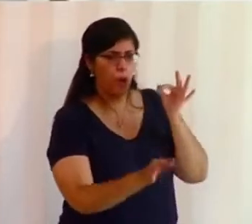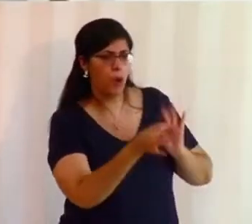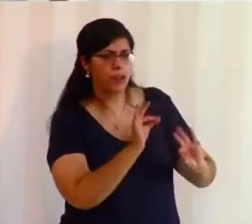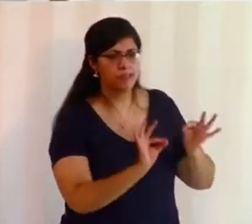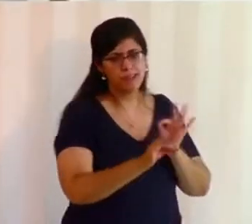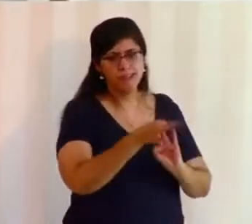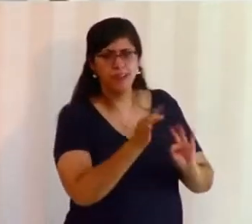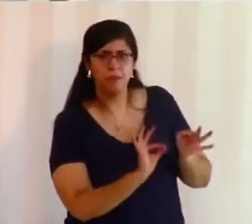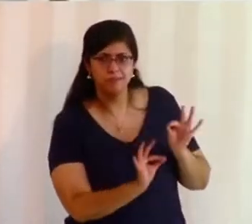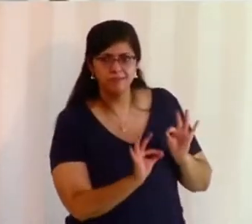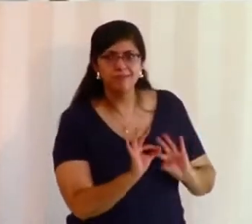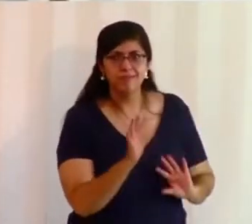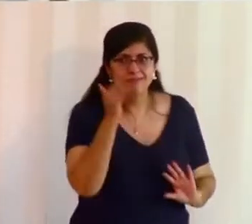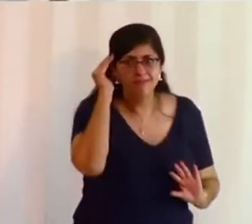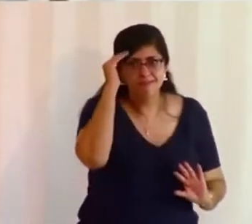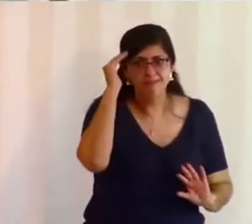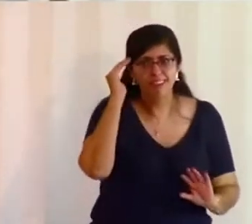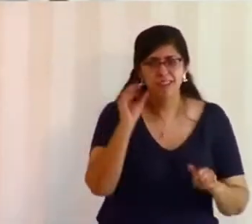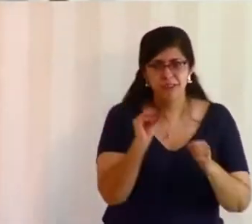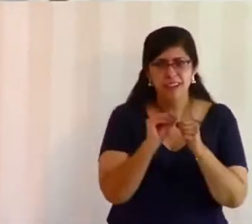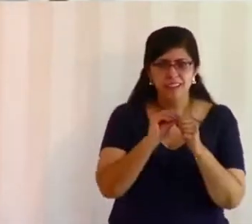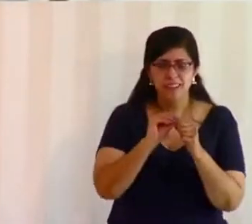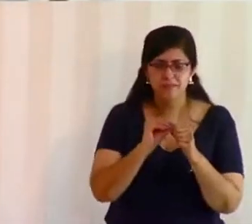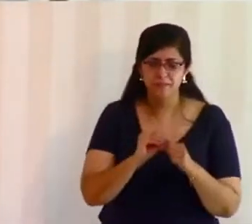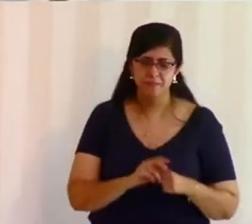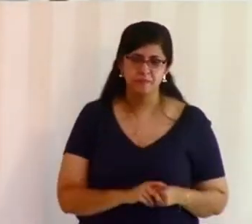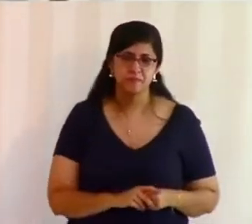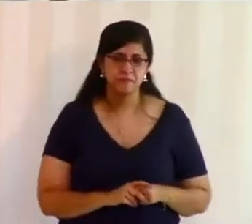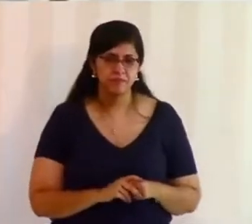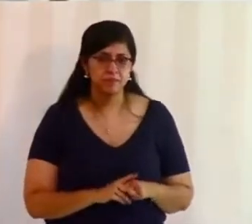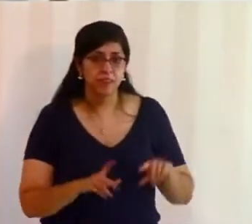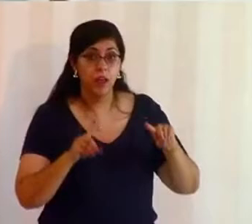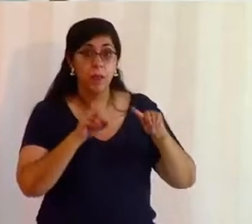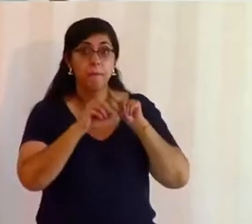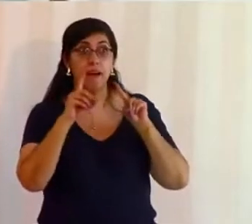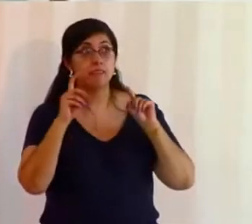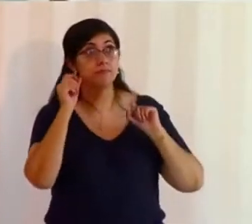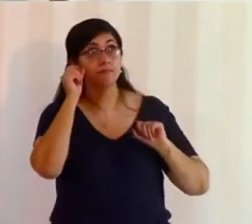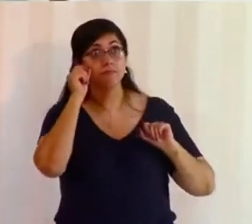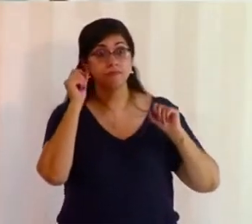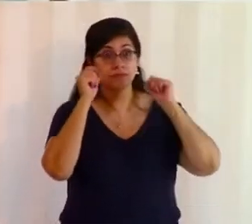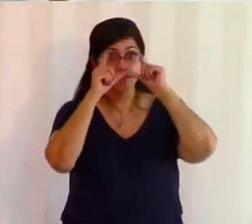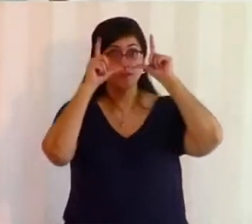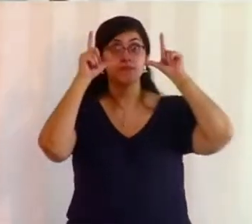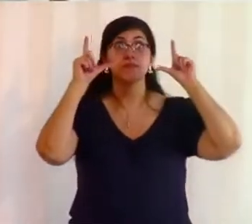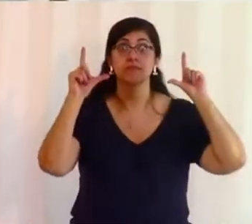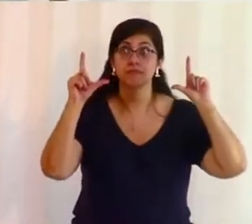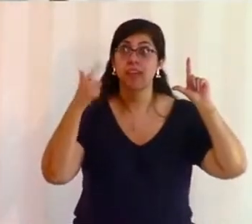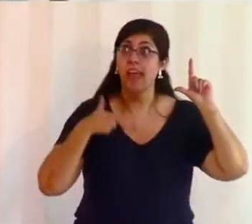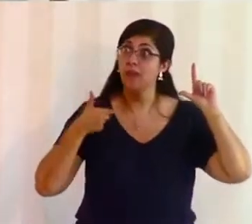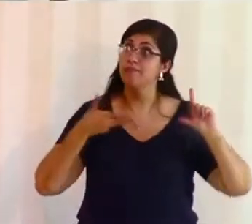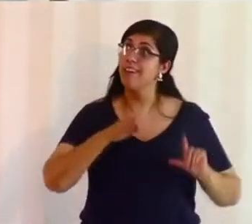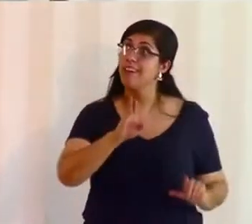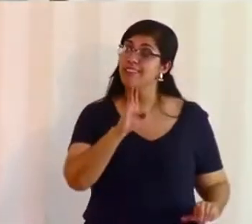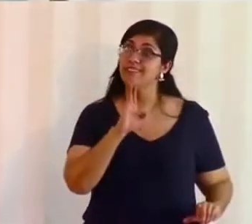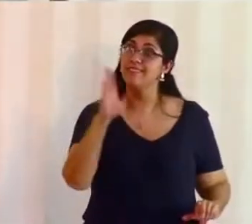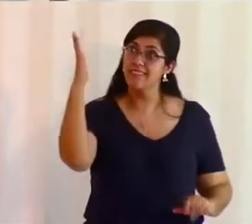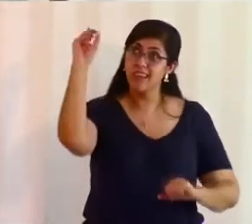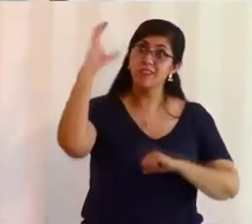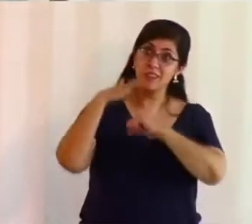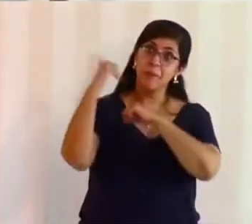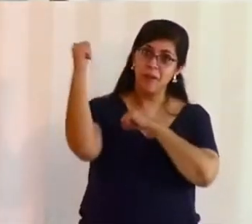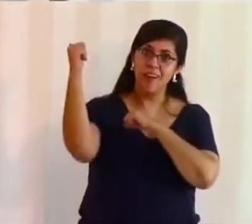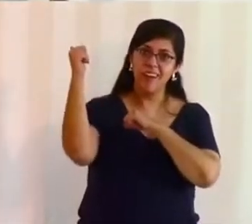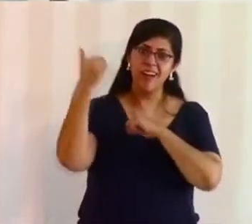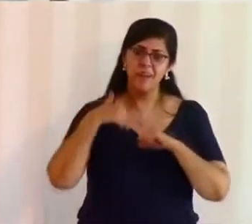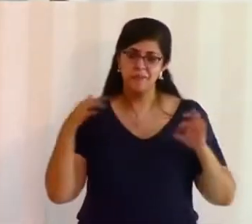traçar metas, mas ela precisa ter sensibilidade. E uma vez estando claro para você onde Deus quer te usar, vá para aquele